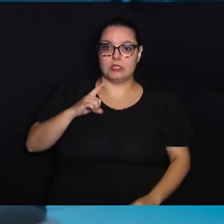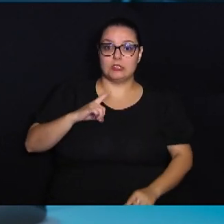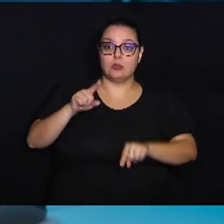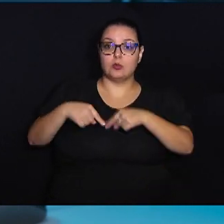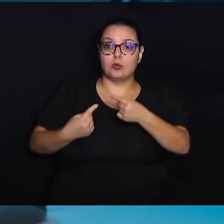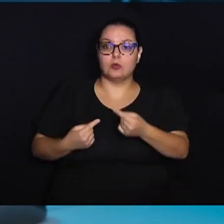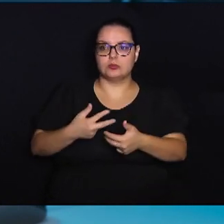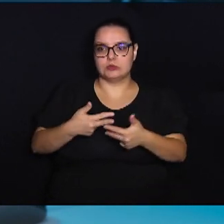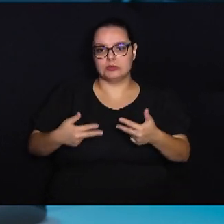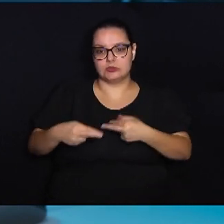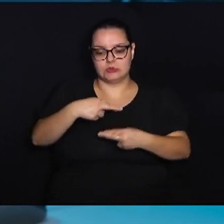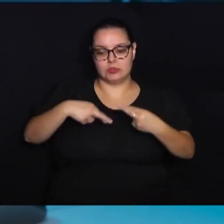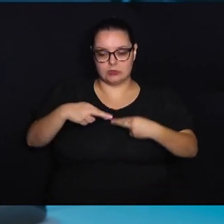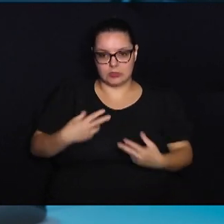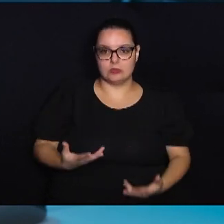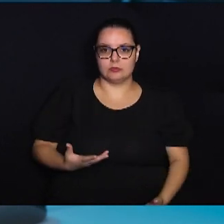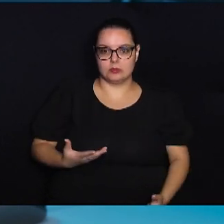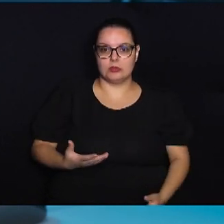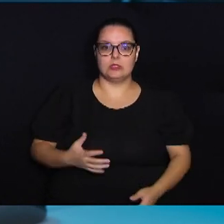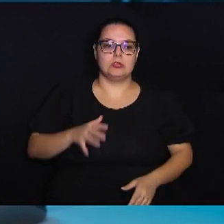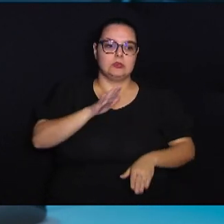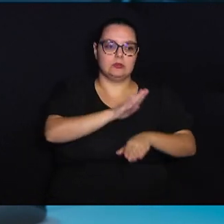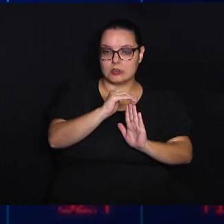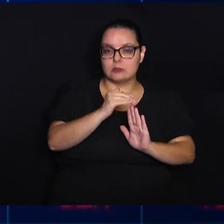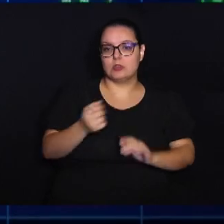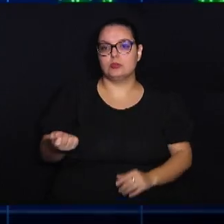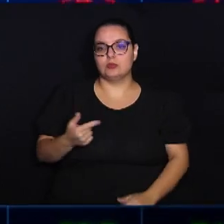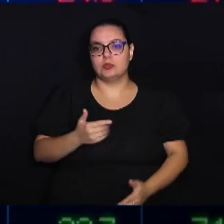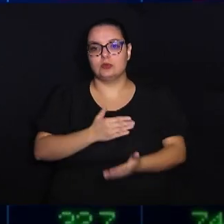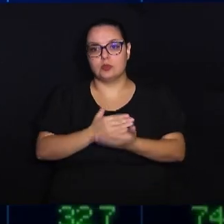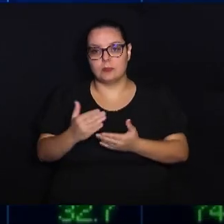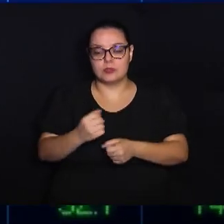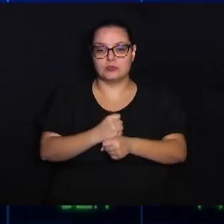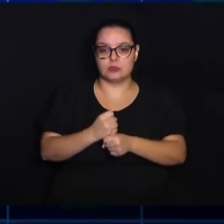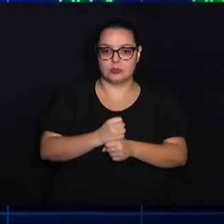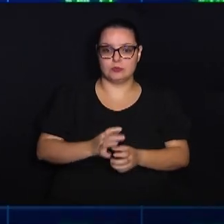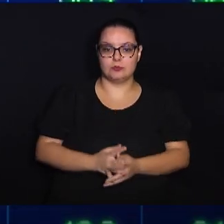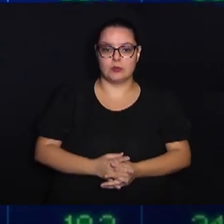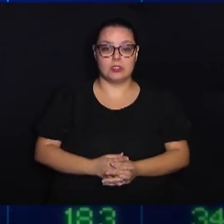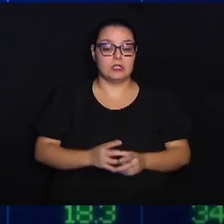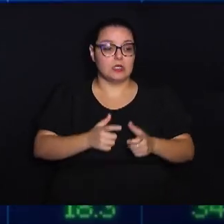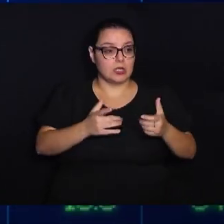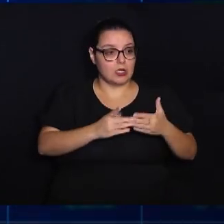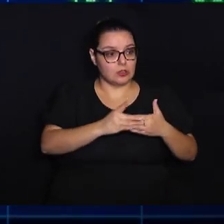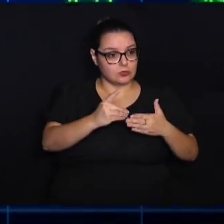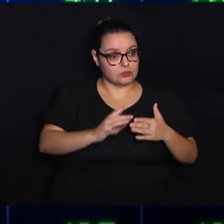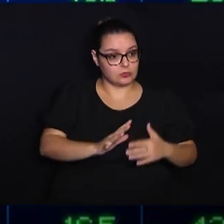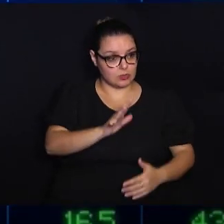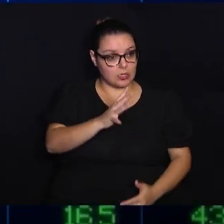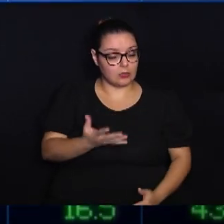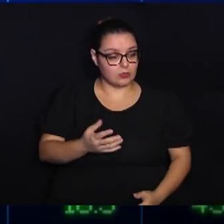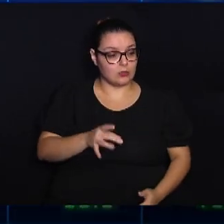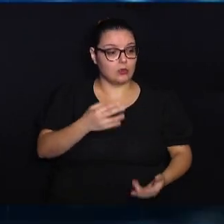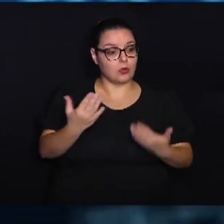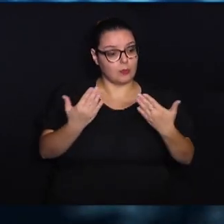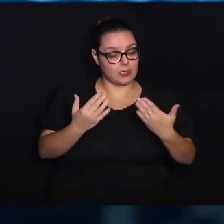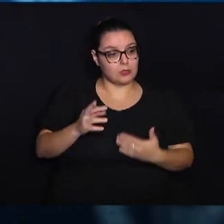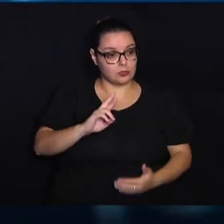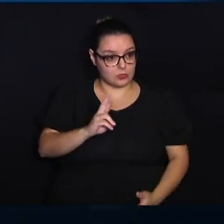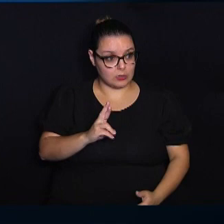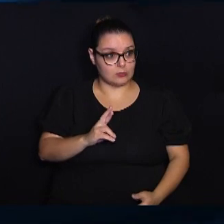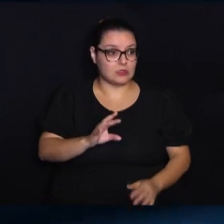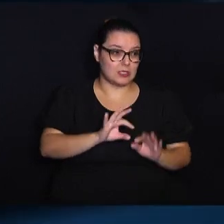a coordenadora estadual do MST, o Movimento dos Trabalhadores Rurais Sem Terra. Aqui na Câmara é muito importante porque traz o